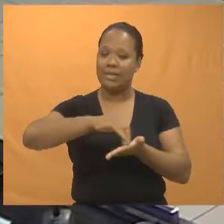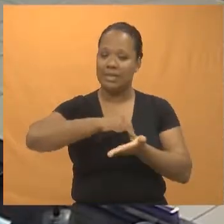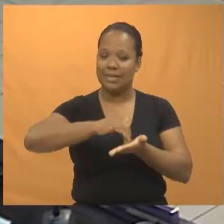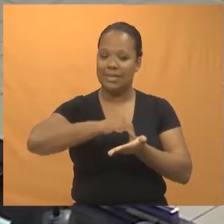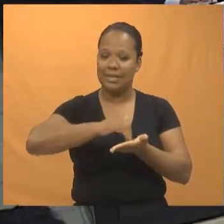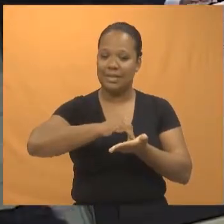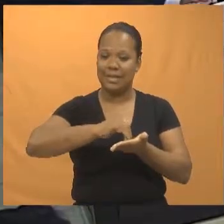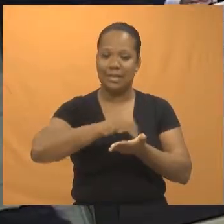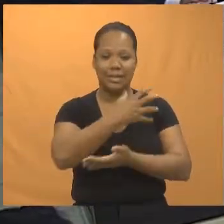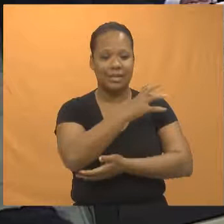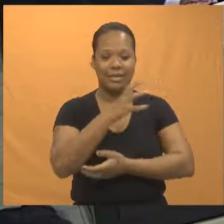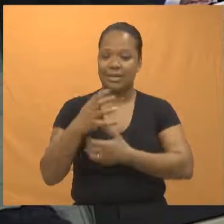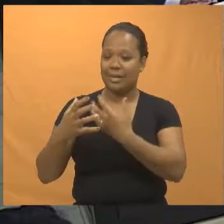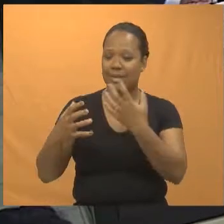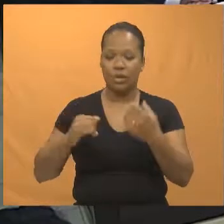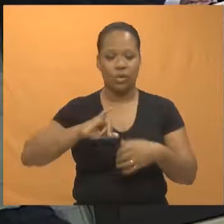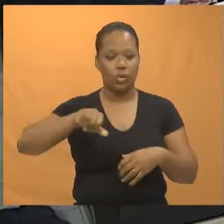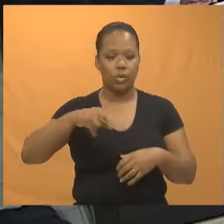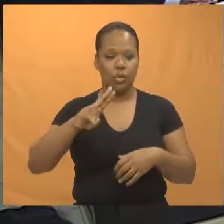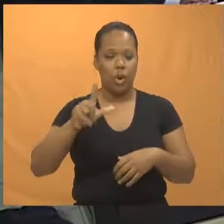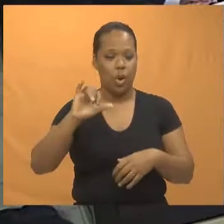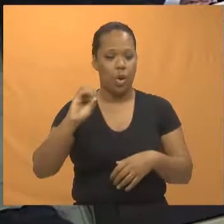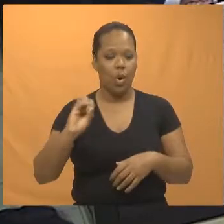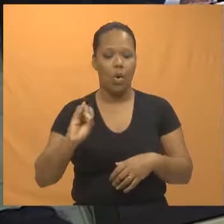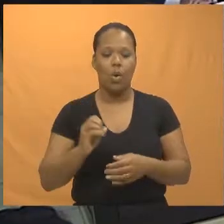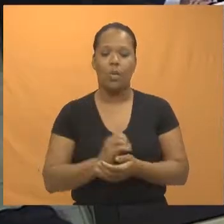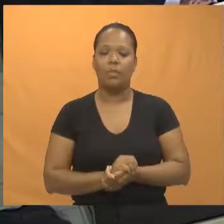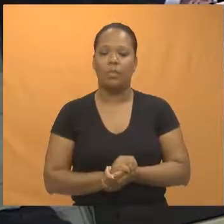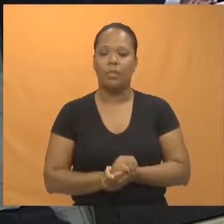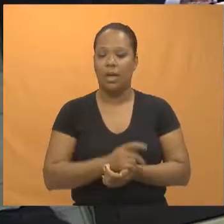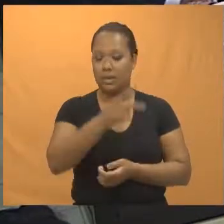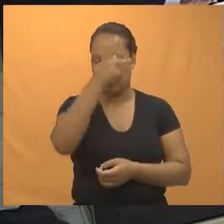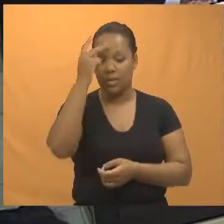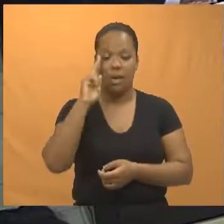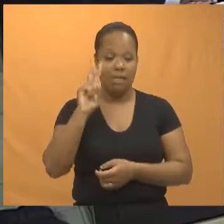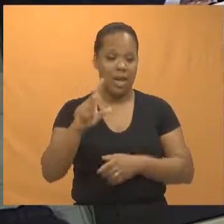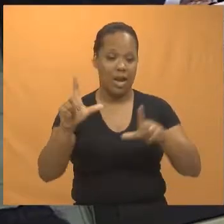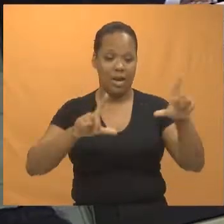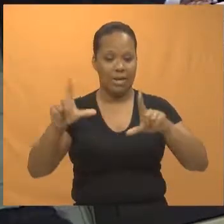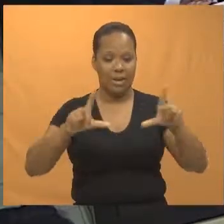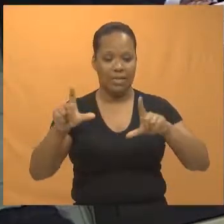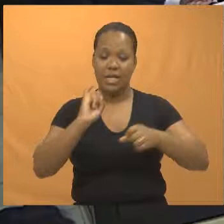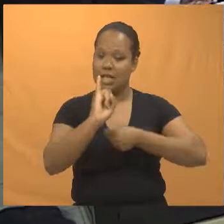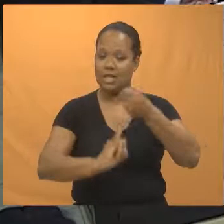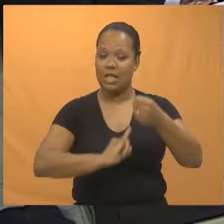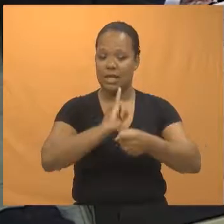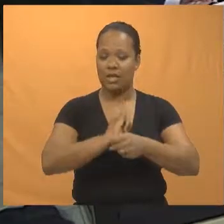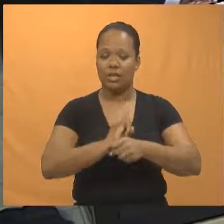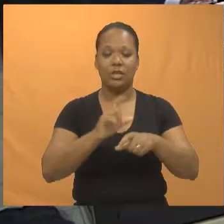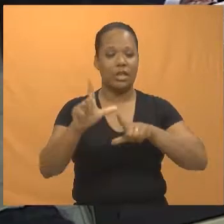Júlio Pires, o Alexandre, e os munícipes que nos acompanham pela TV Câmara através da internet e da